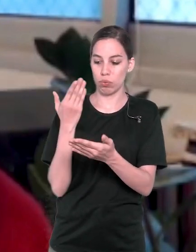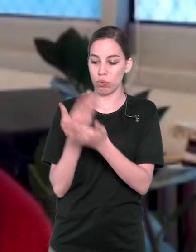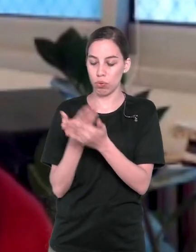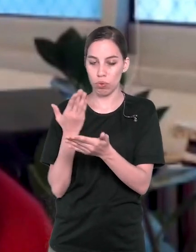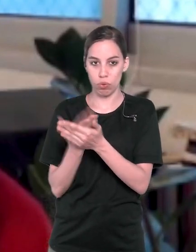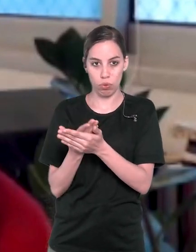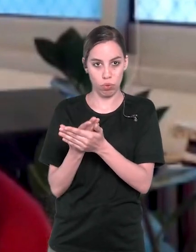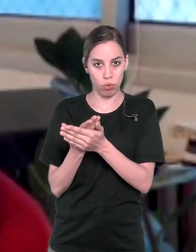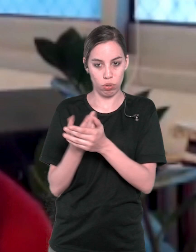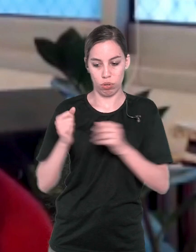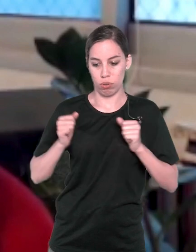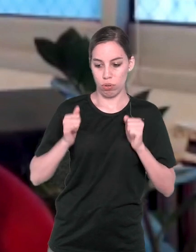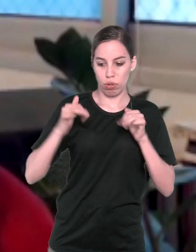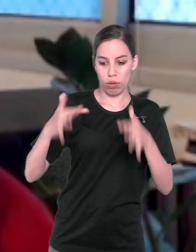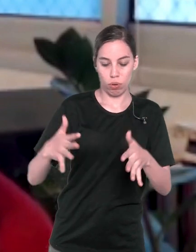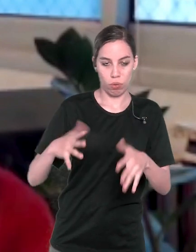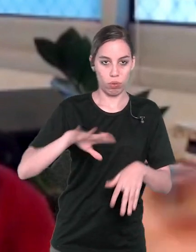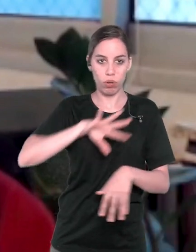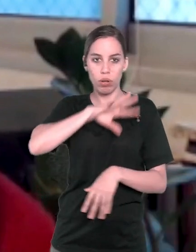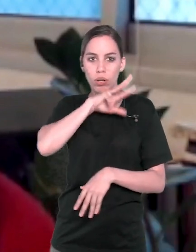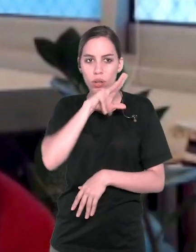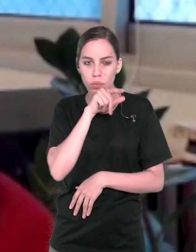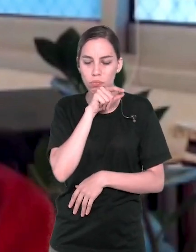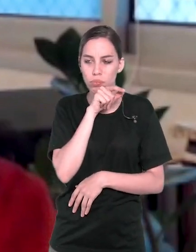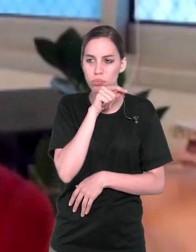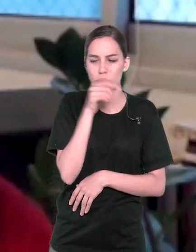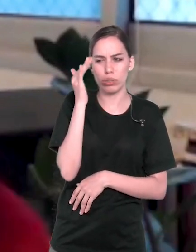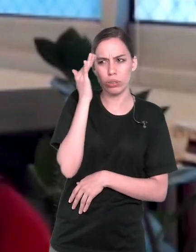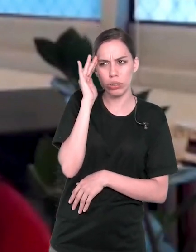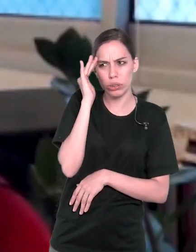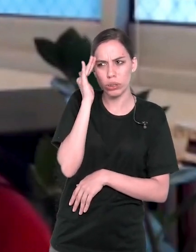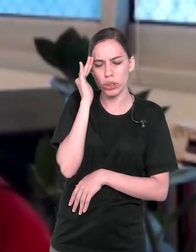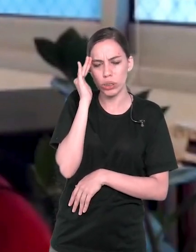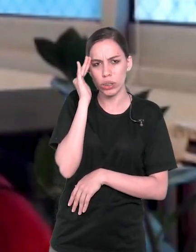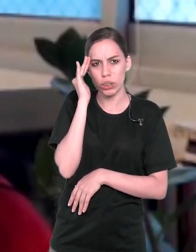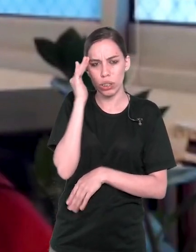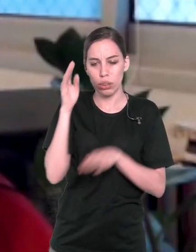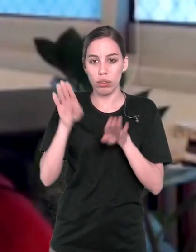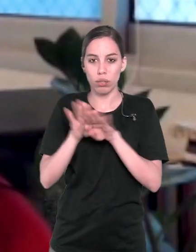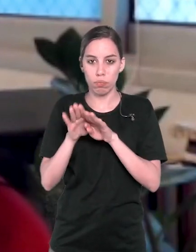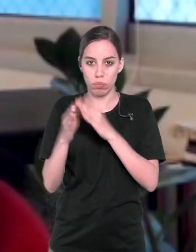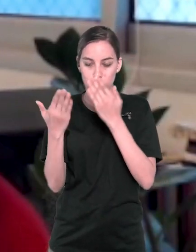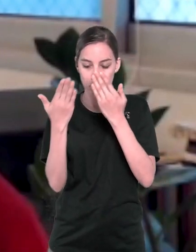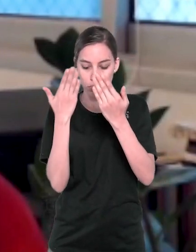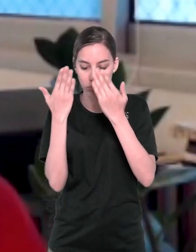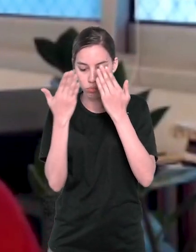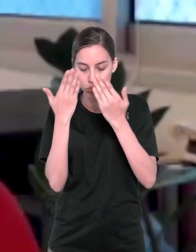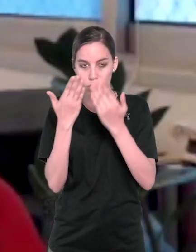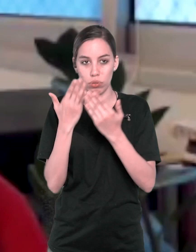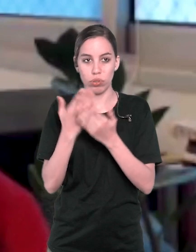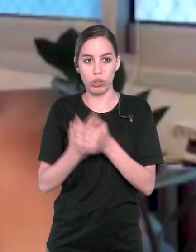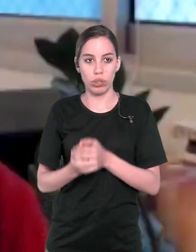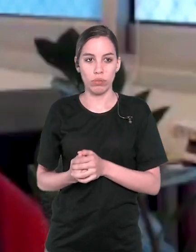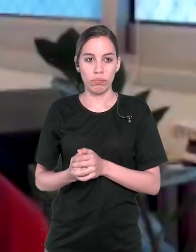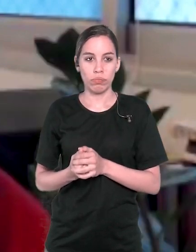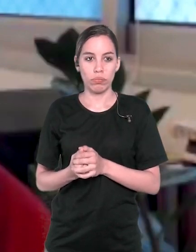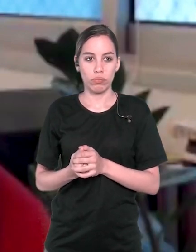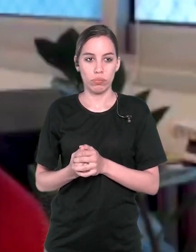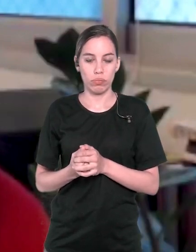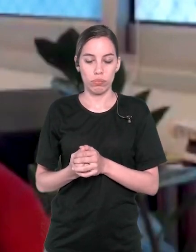do comportamento animal, né, da zoologia, até mesmo da psicologia, né,